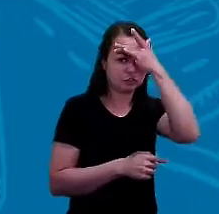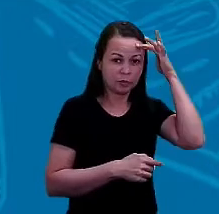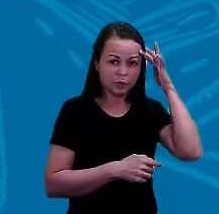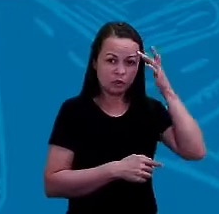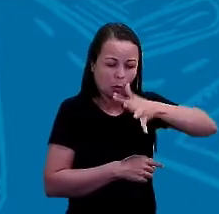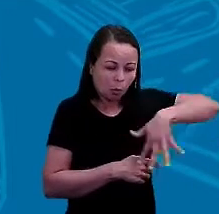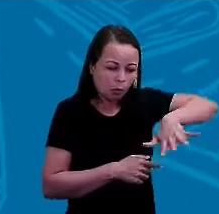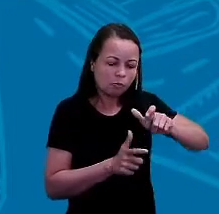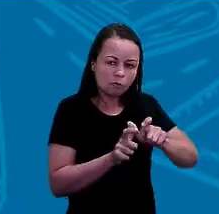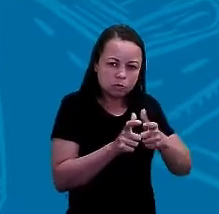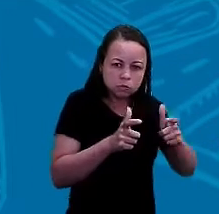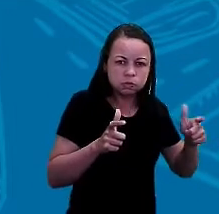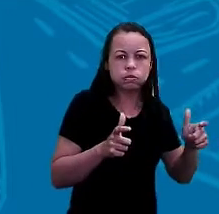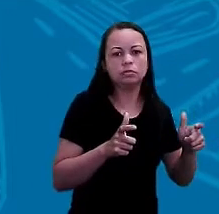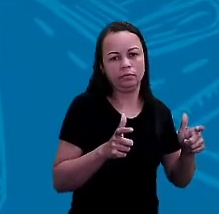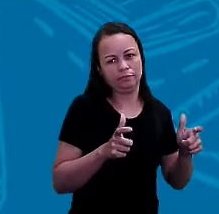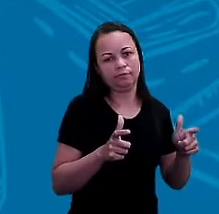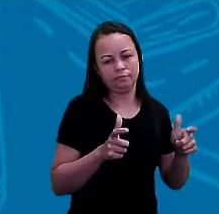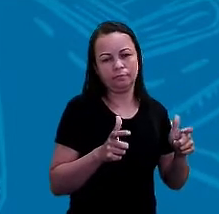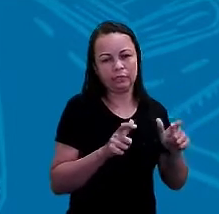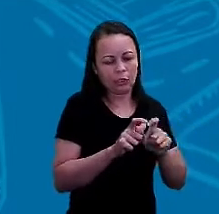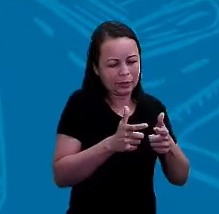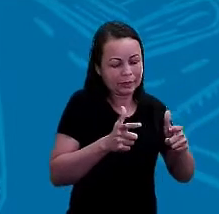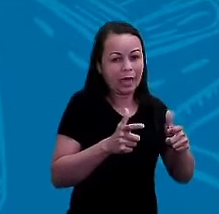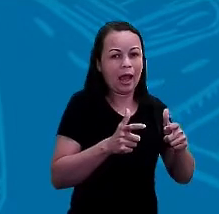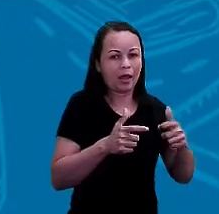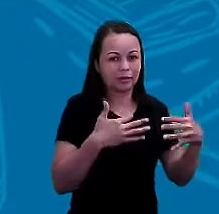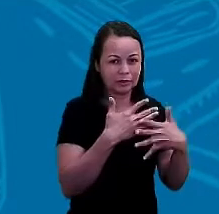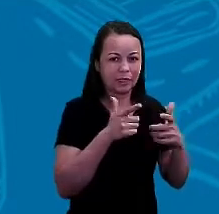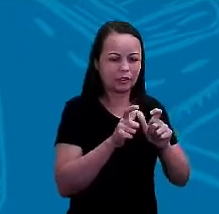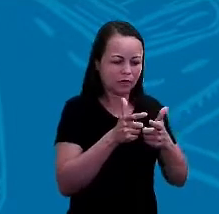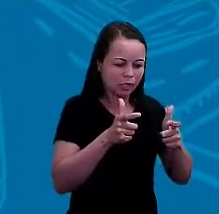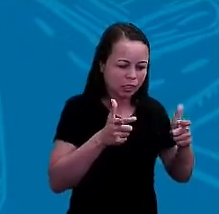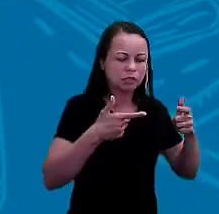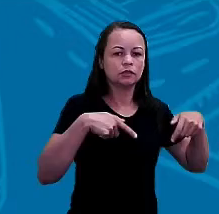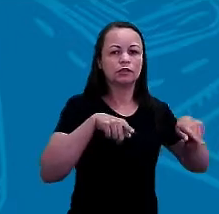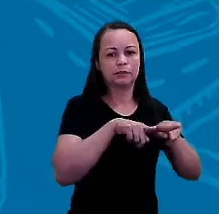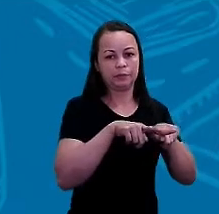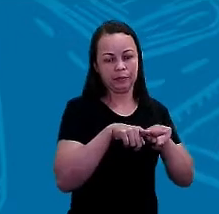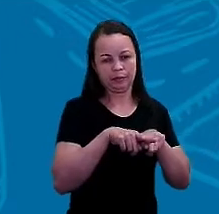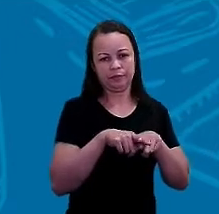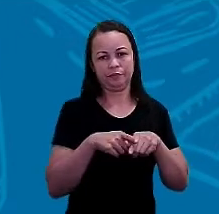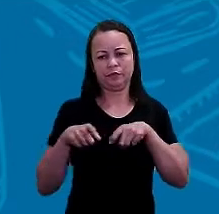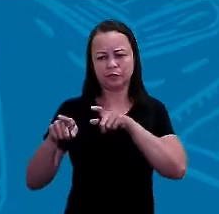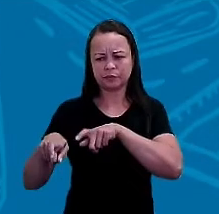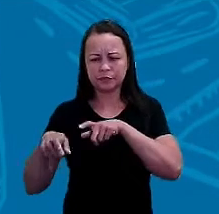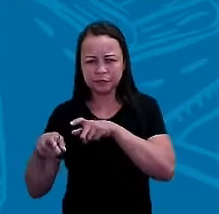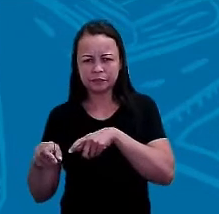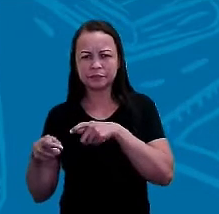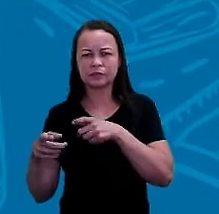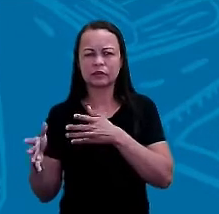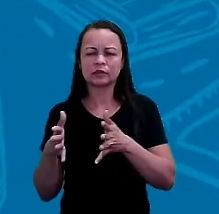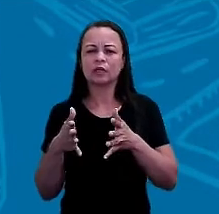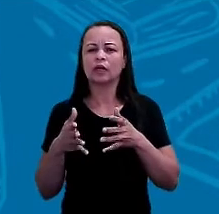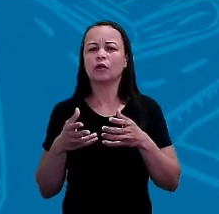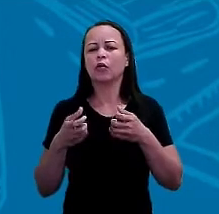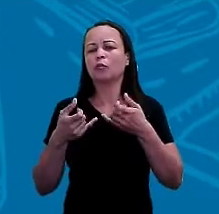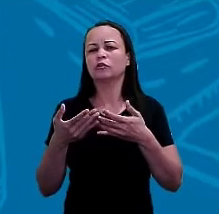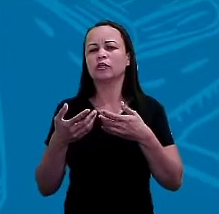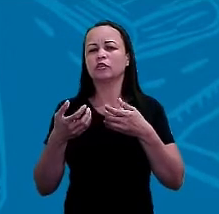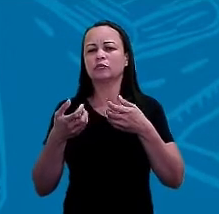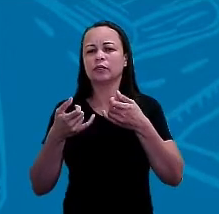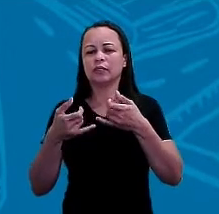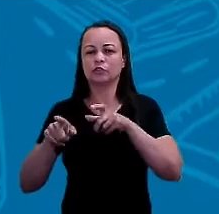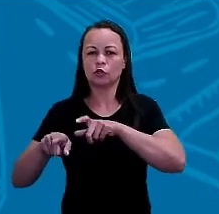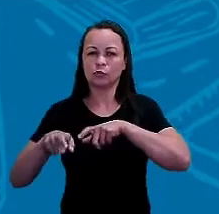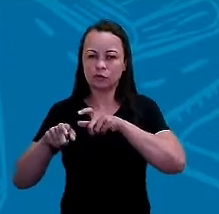enormes. Não tem como se comparar, né? Enquanto a zona rural mora... Eita, o engenho... Como eu estava falando do Engenho Galé, não vou